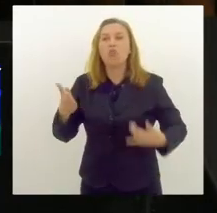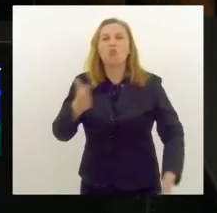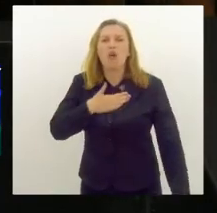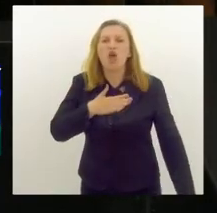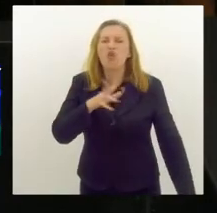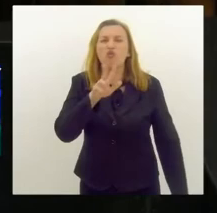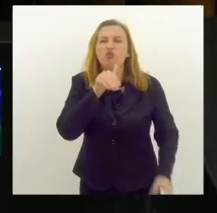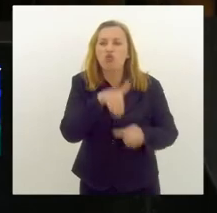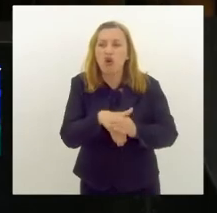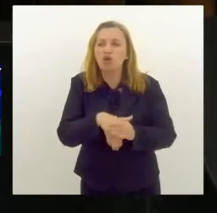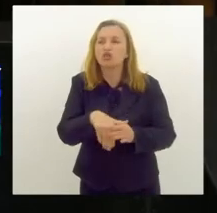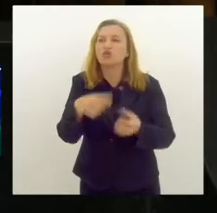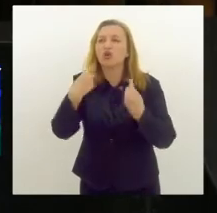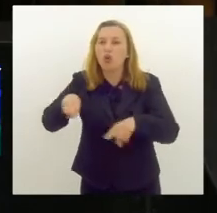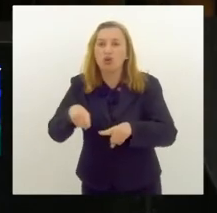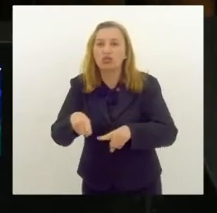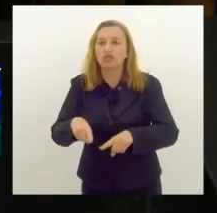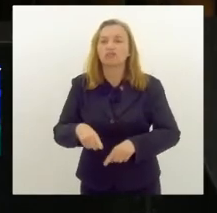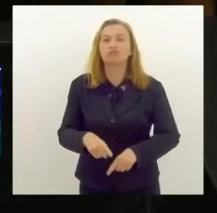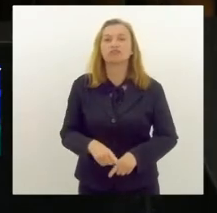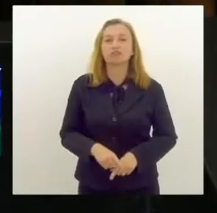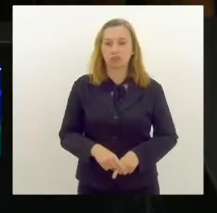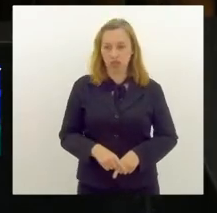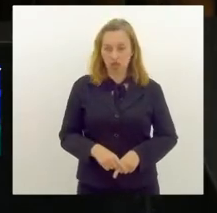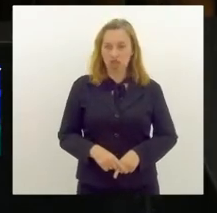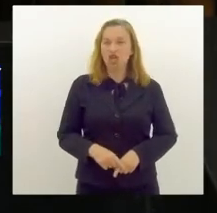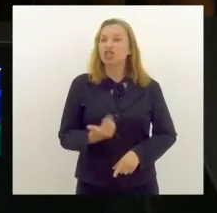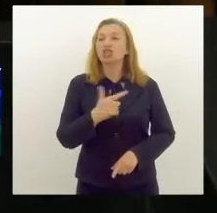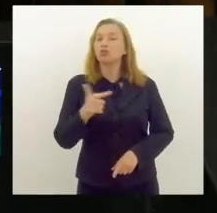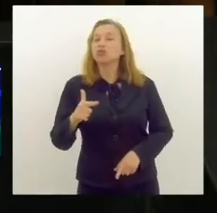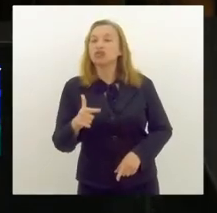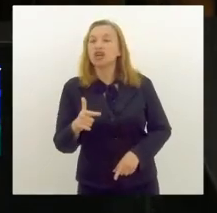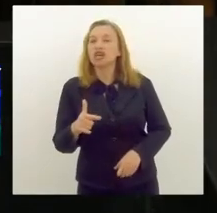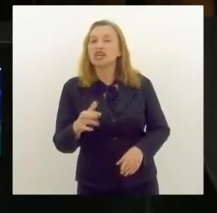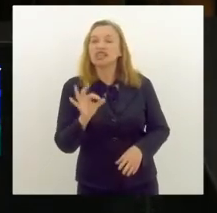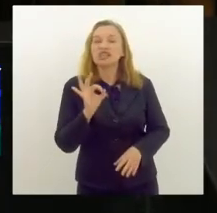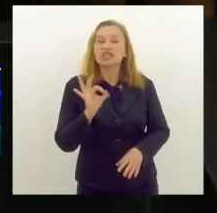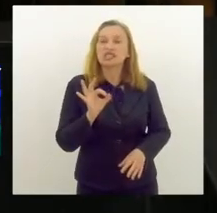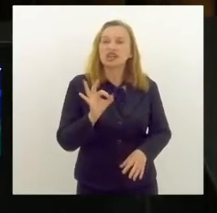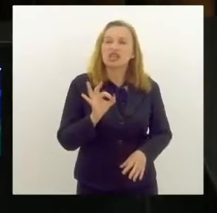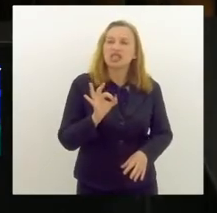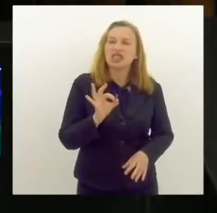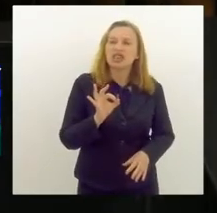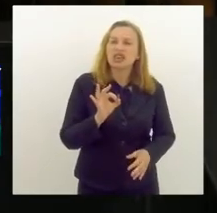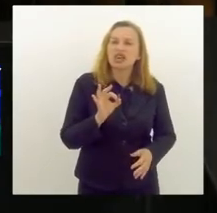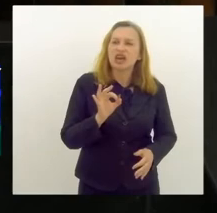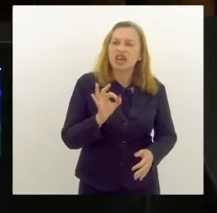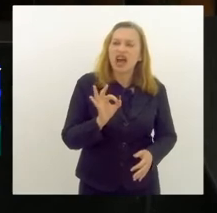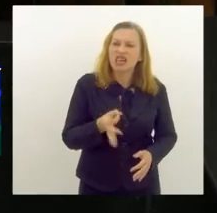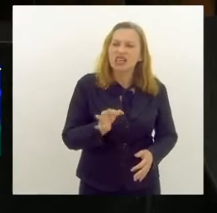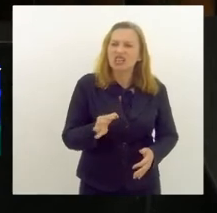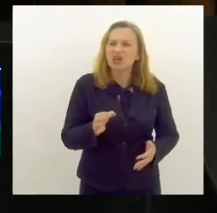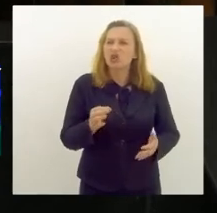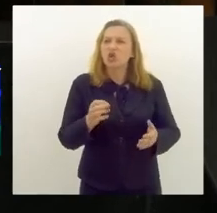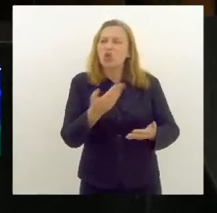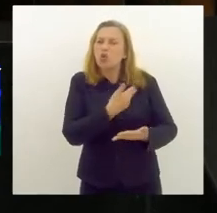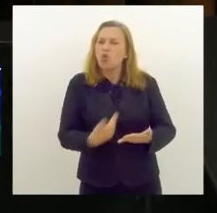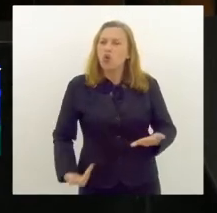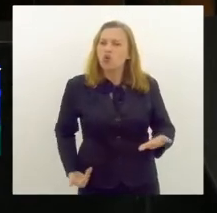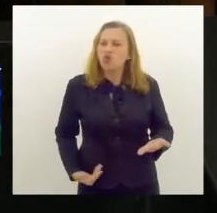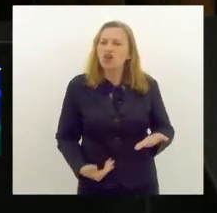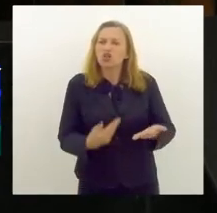meu voto foi contrário. Não tem coerência nenhuma um governo com tanto indício